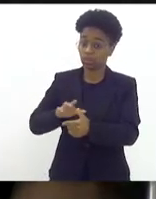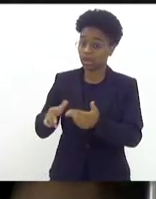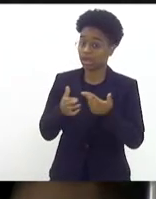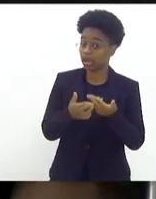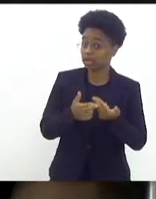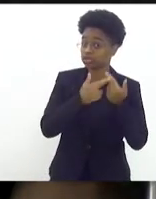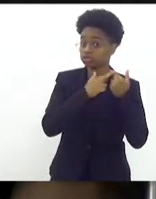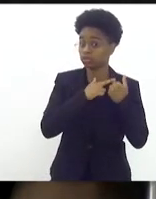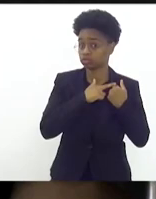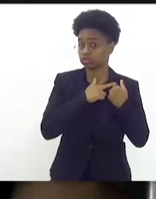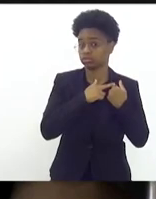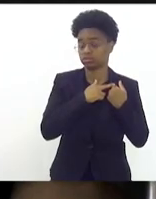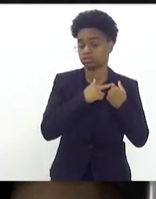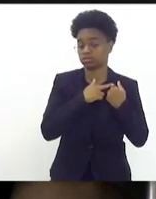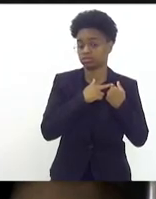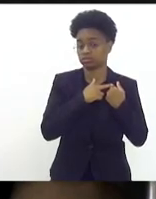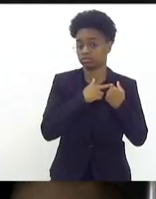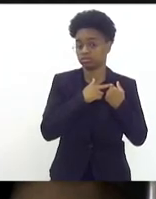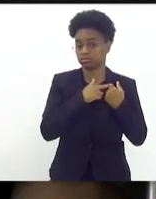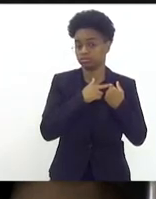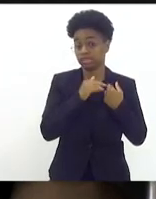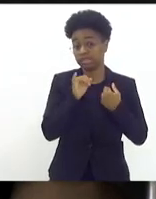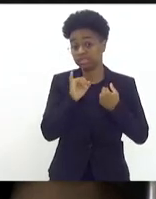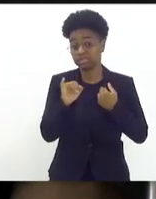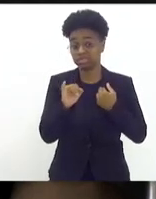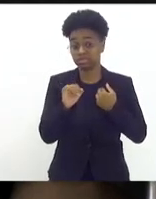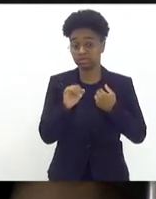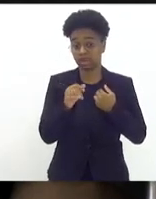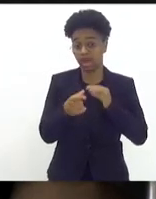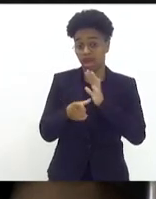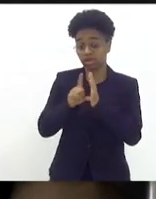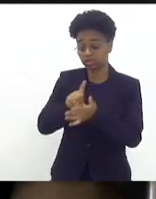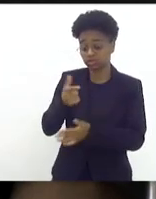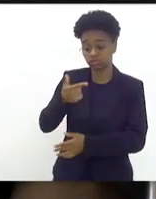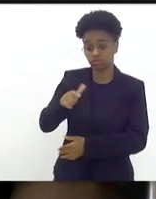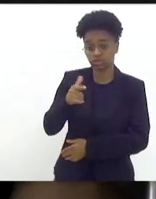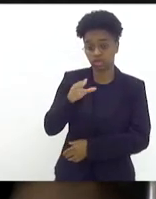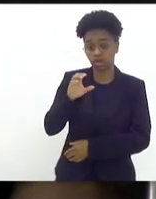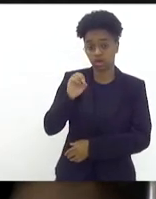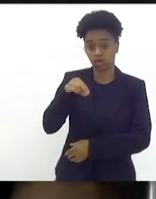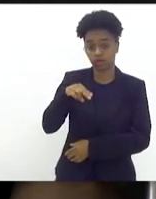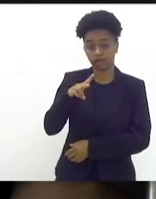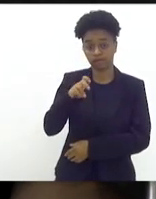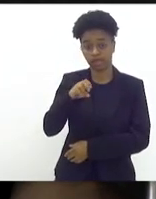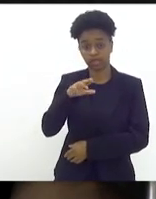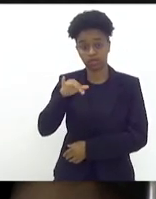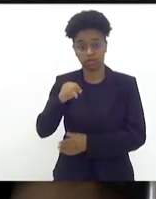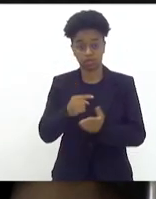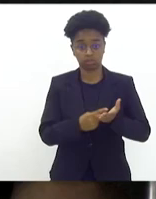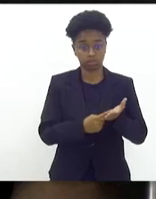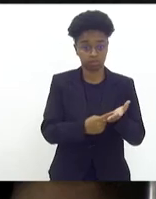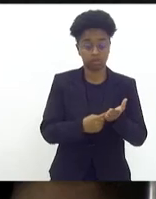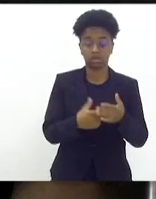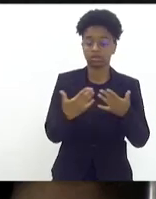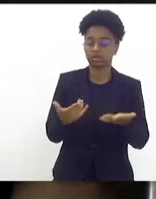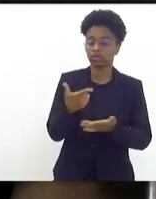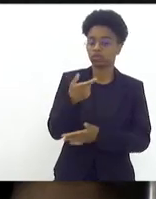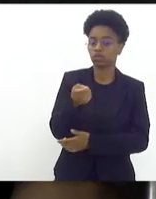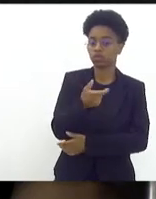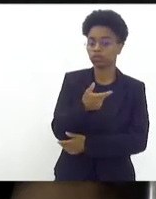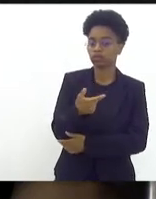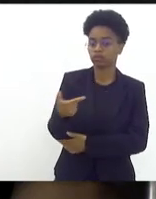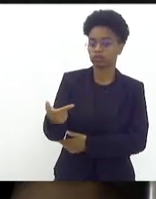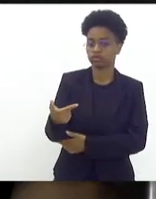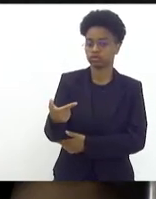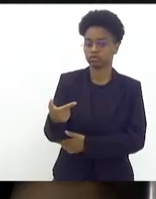competência específica sem firmar convênio. Toda séria, 2022,